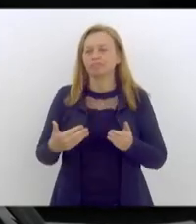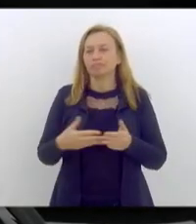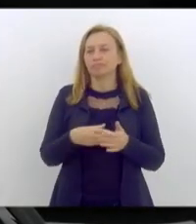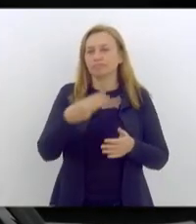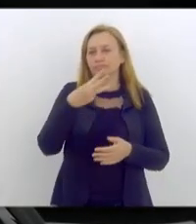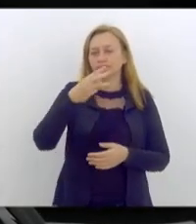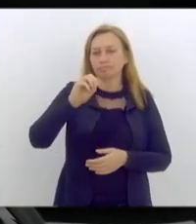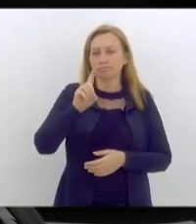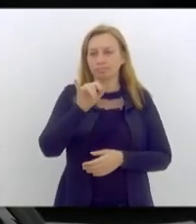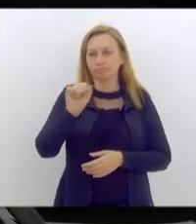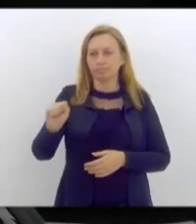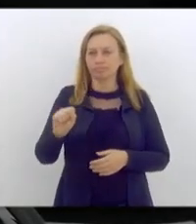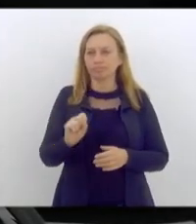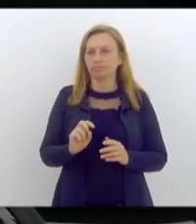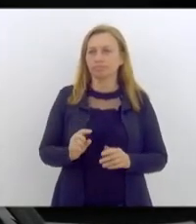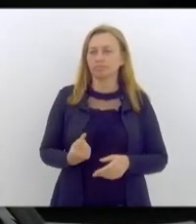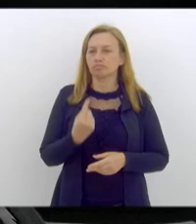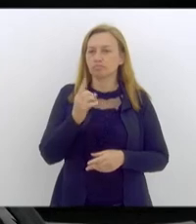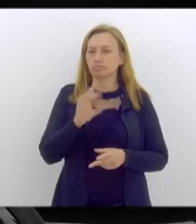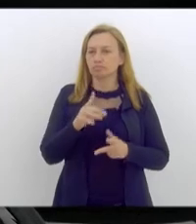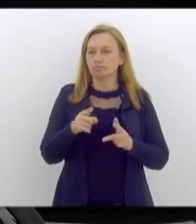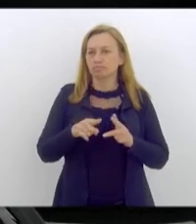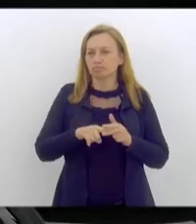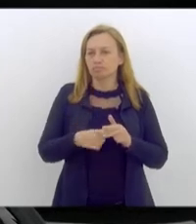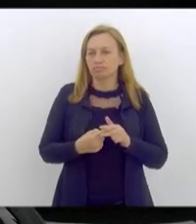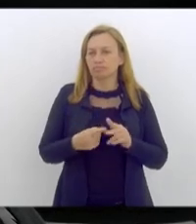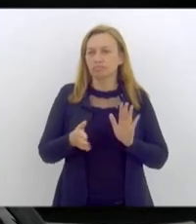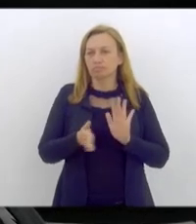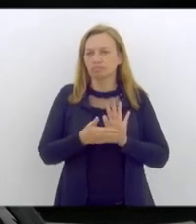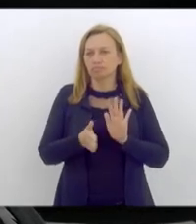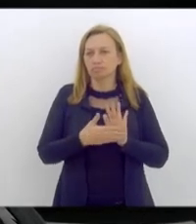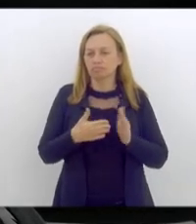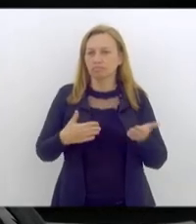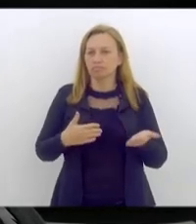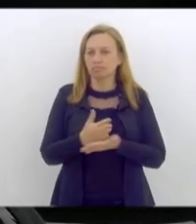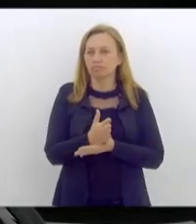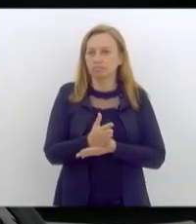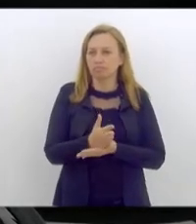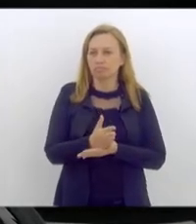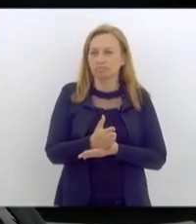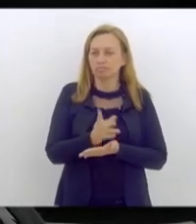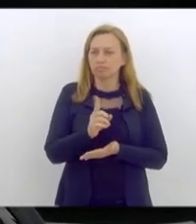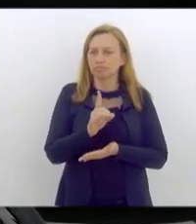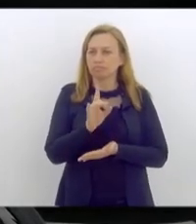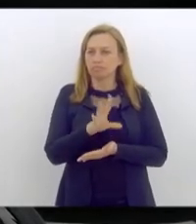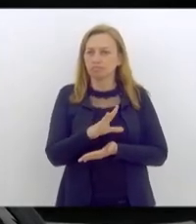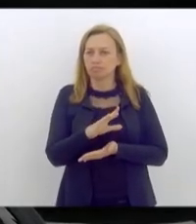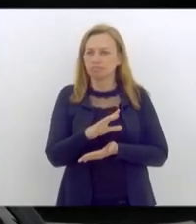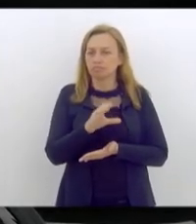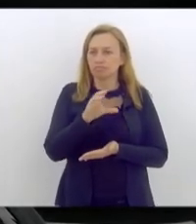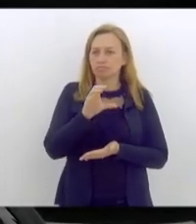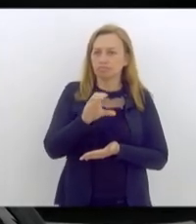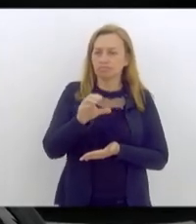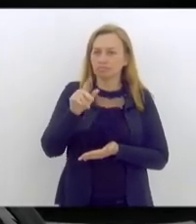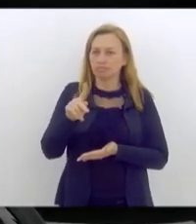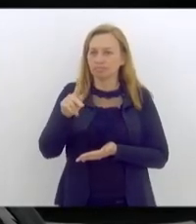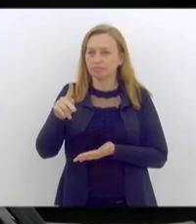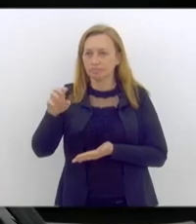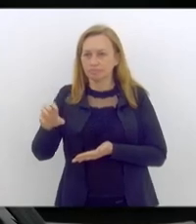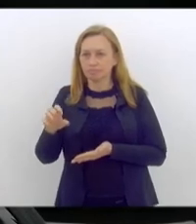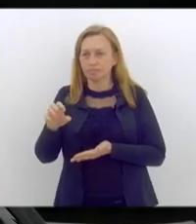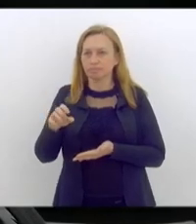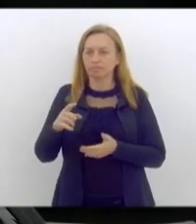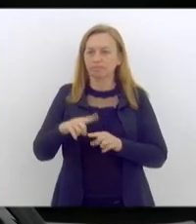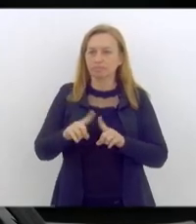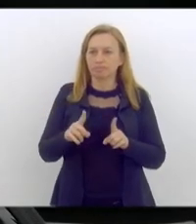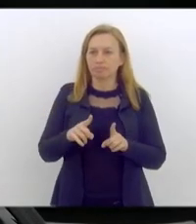a única alteração que estaria sendo proposta aqui é que essa aprovação fosse feita não necessariamente pela CPP mas com a possibilidade de ato